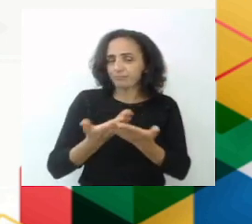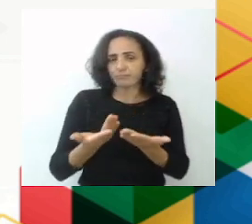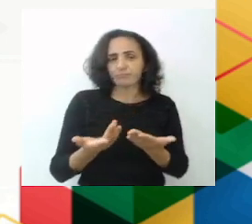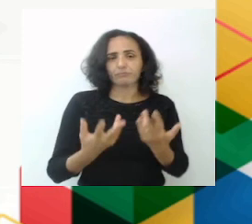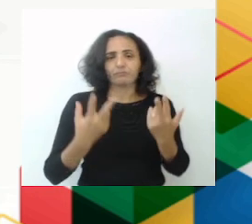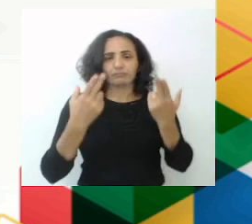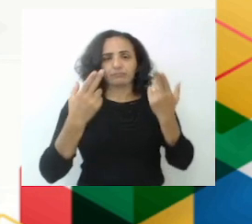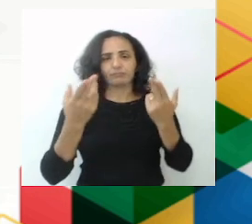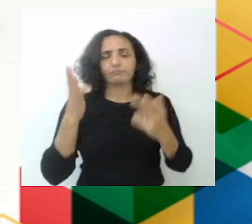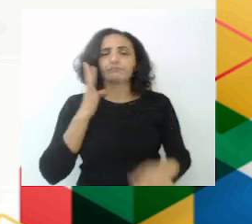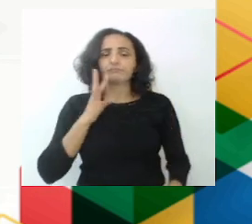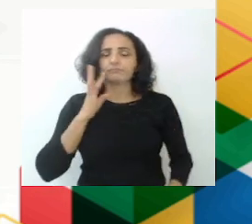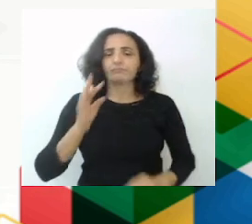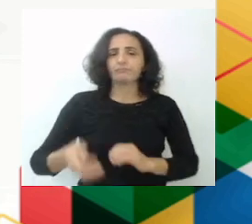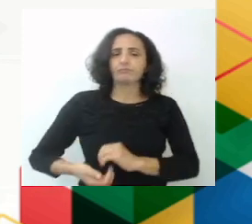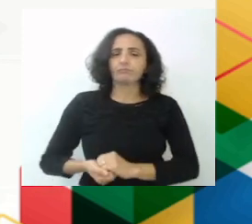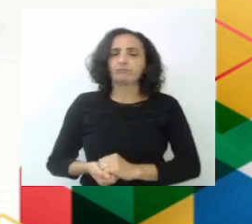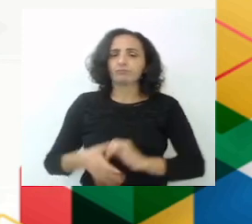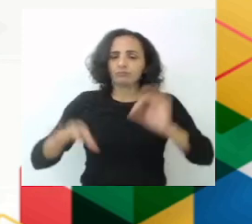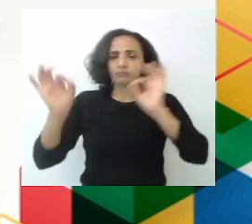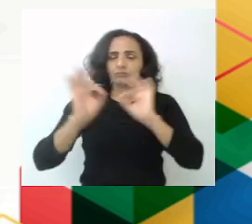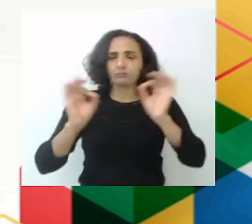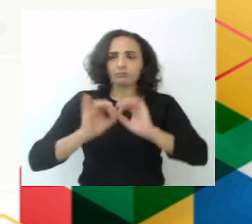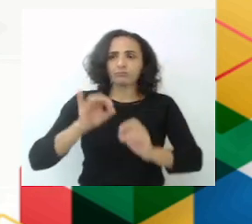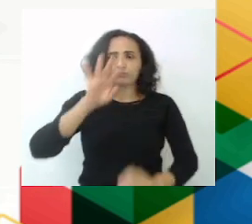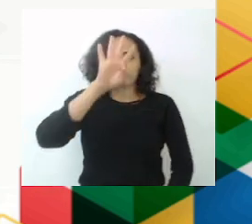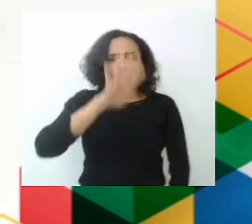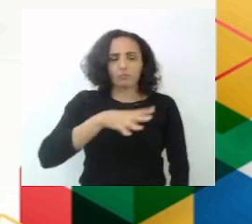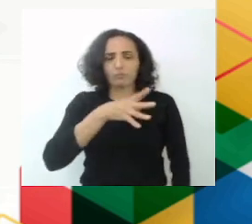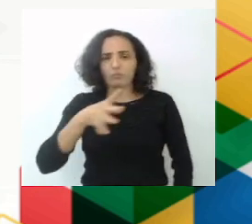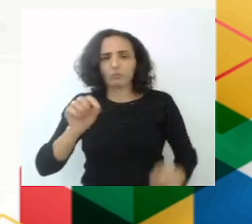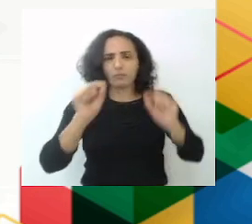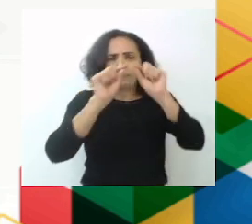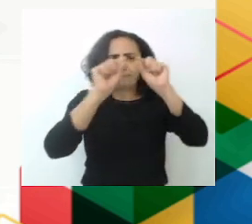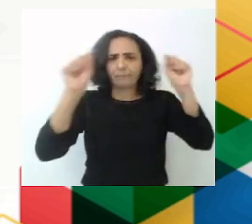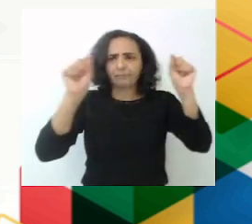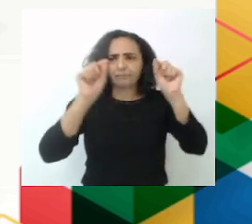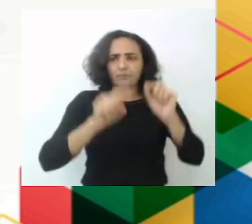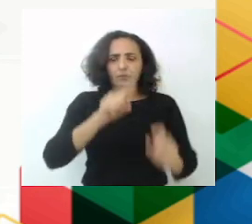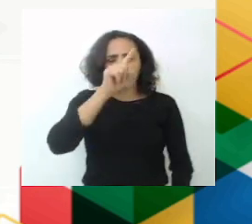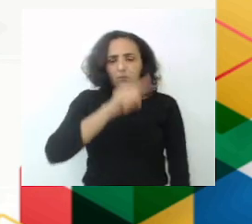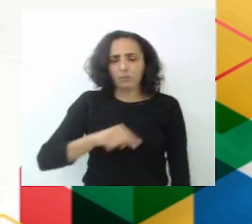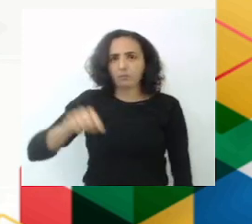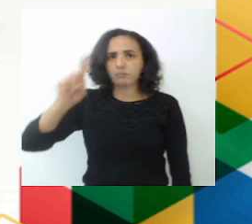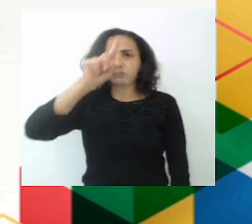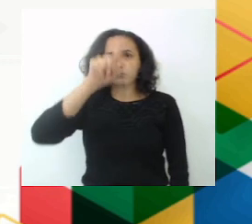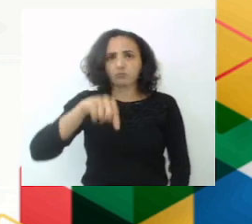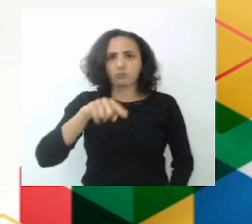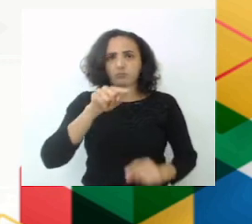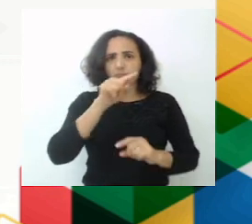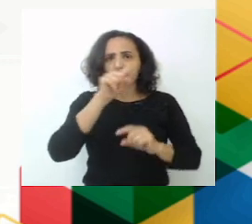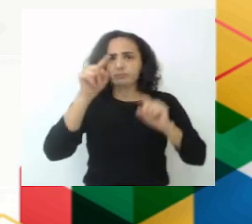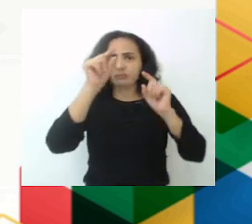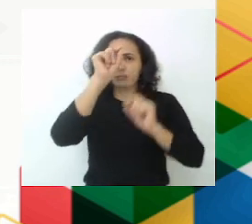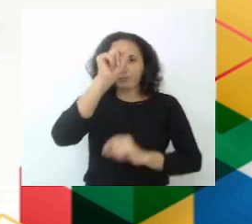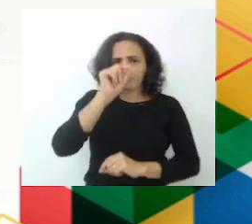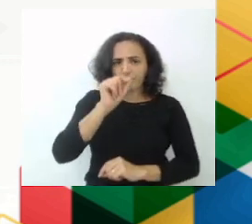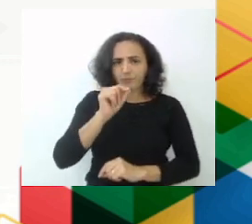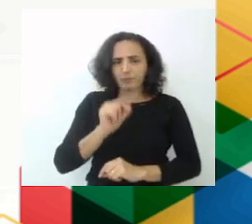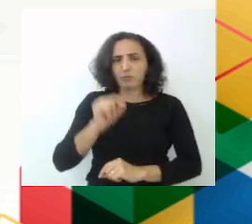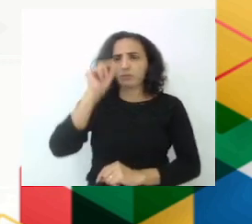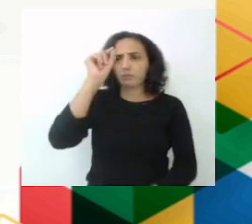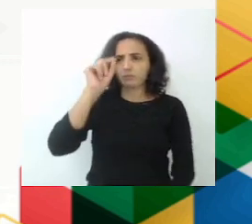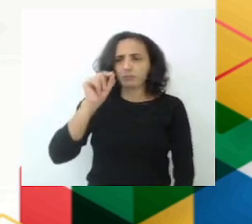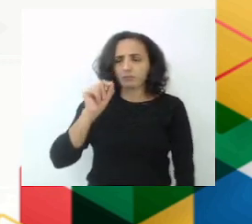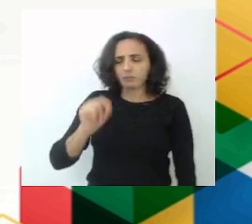aí. Beleza? Então, está construído o gráfico. Você colocou os pontos no plano cartesiano e agora você liga esses